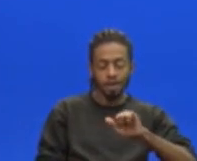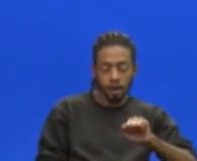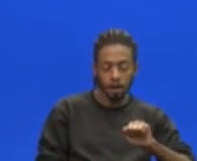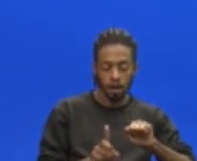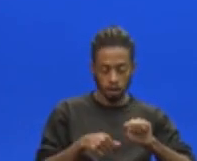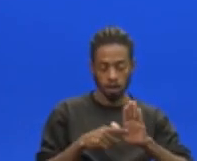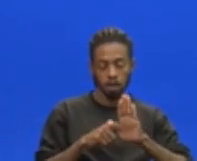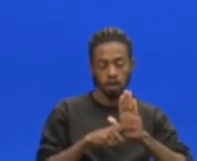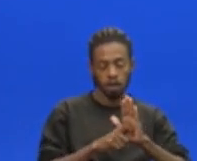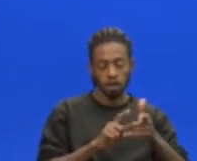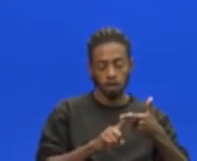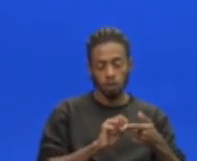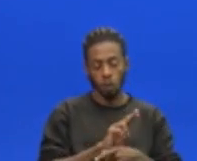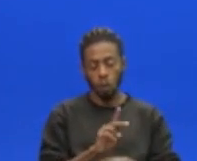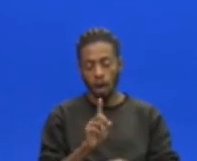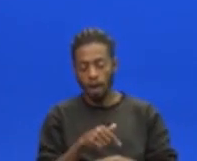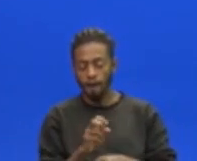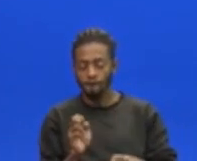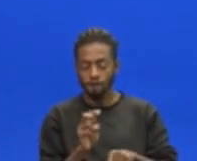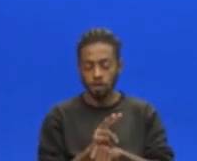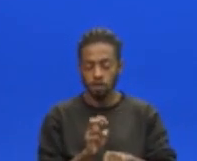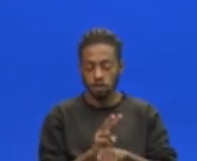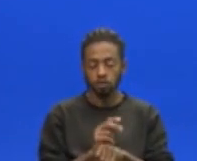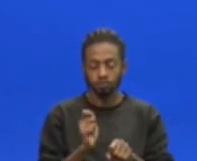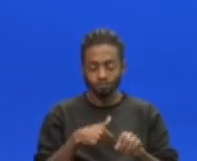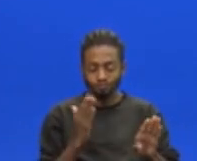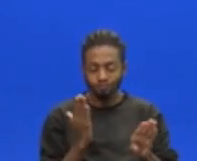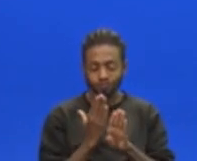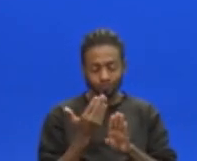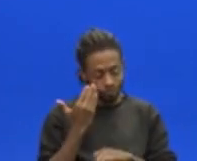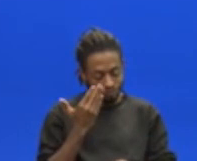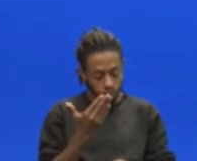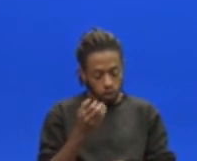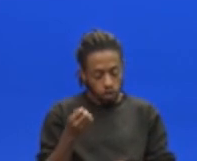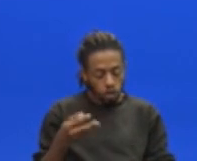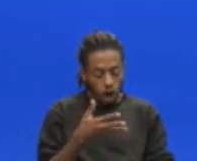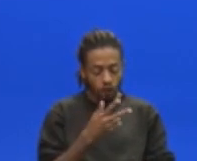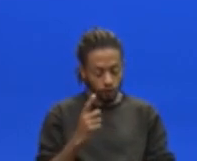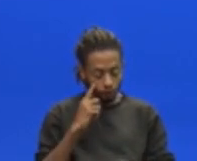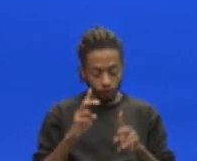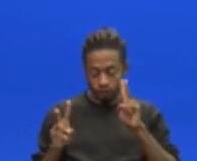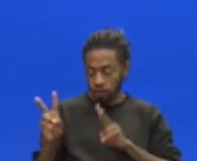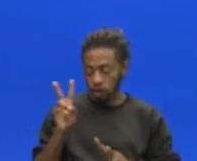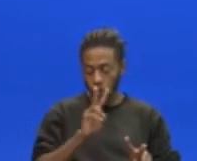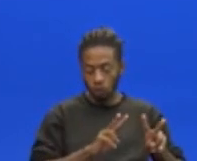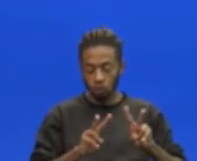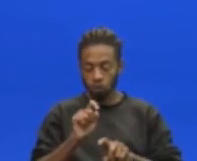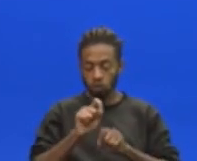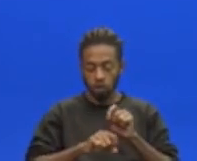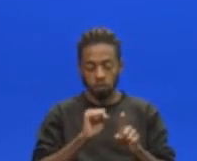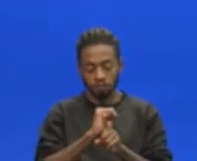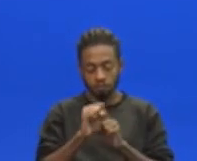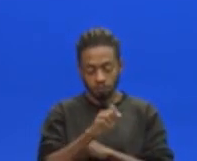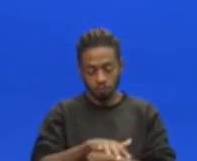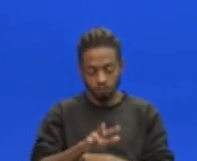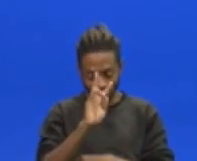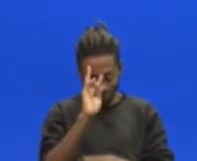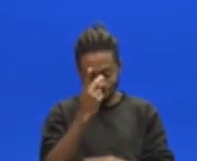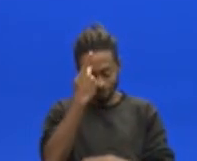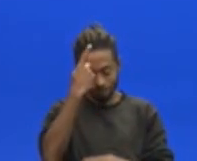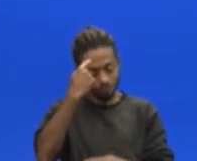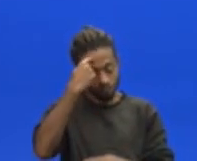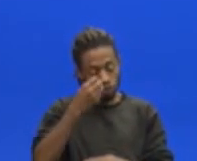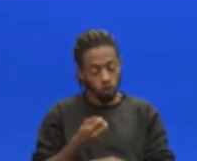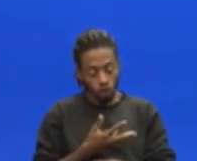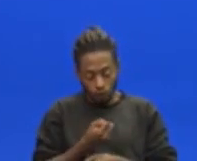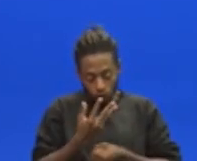Robert Koch, trazem uma nova visão, né? Trazem um novo